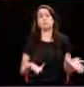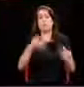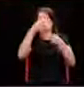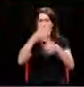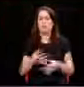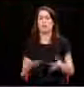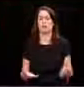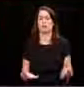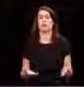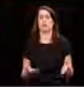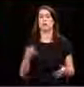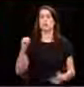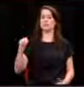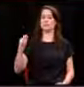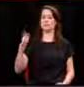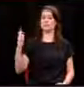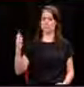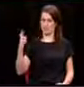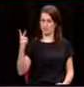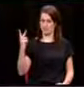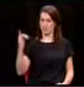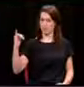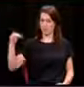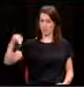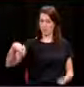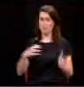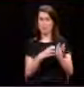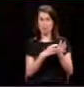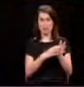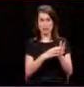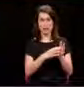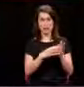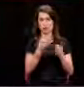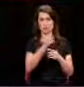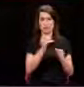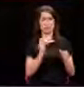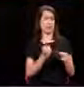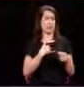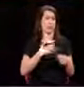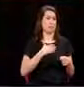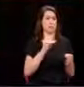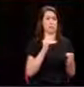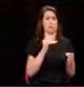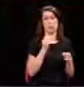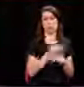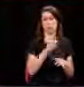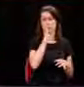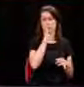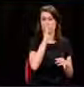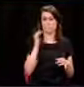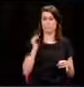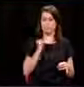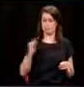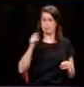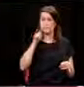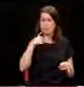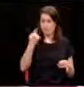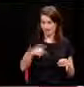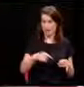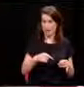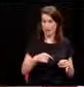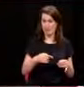o Servin é uma marca que vai distinguir aquela empresa, assim como distingue uma ISO, aquela empresa referente à qualidade. Exato. O Servin